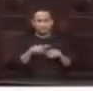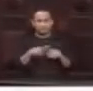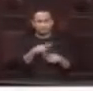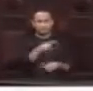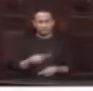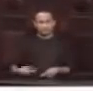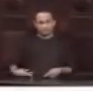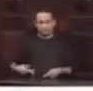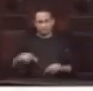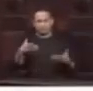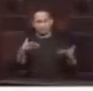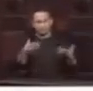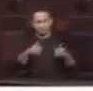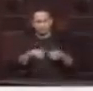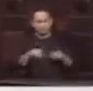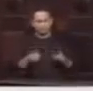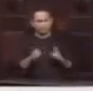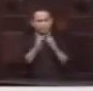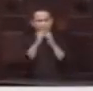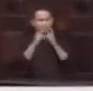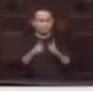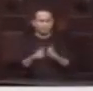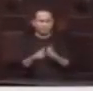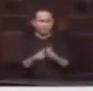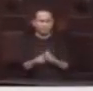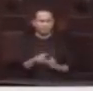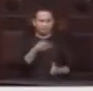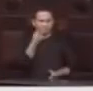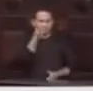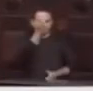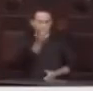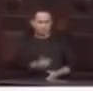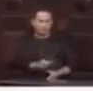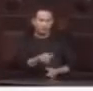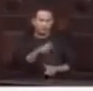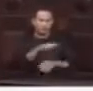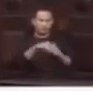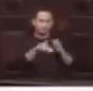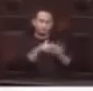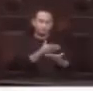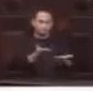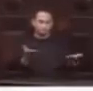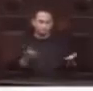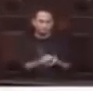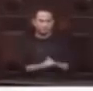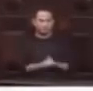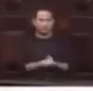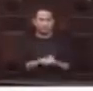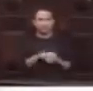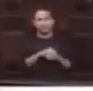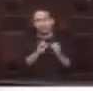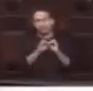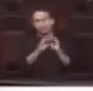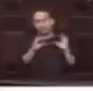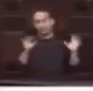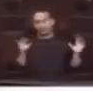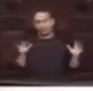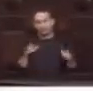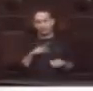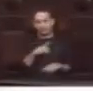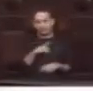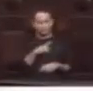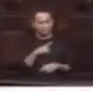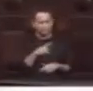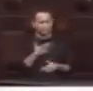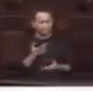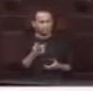casa. Estou falando de vocês. Já te dei a resposta. Não estou falando nem do singular, estou falando de vocês. Agora, evidente que não é uma questão interna. Interna Copres